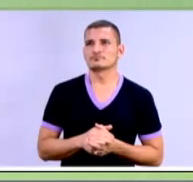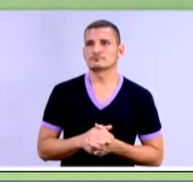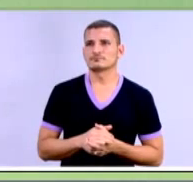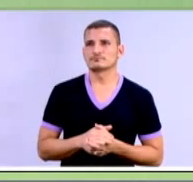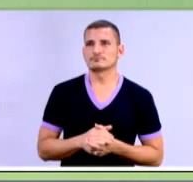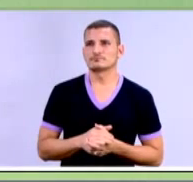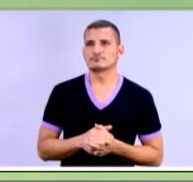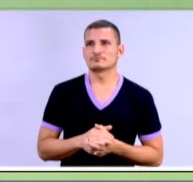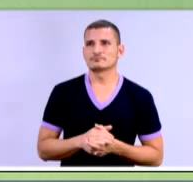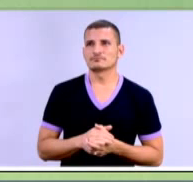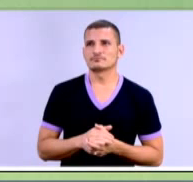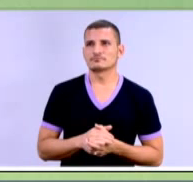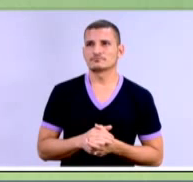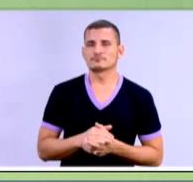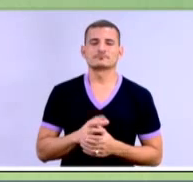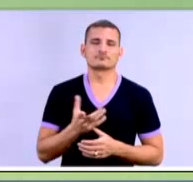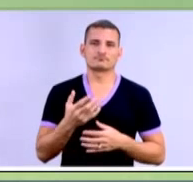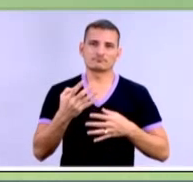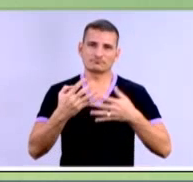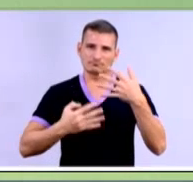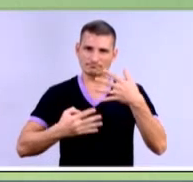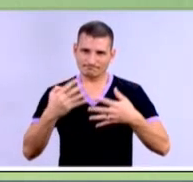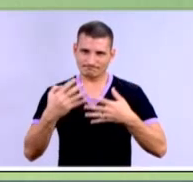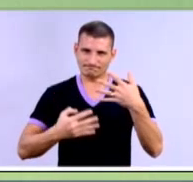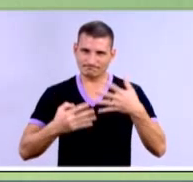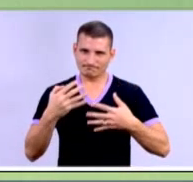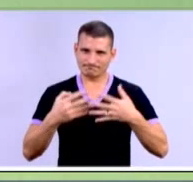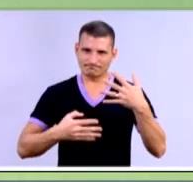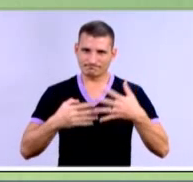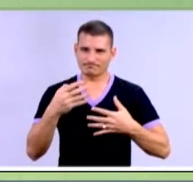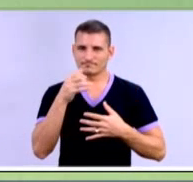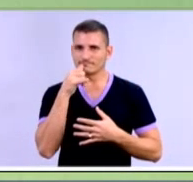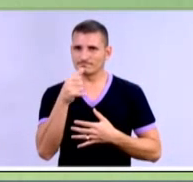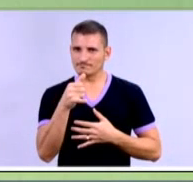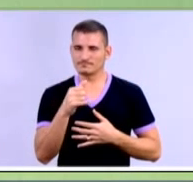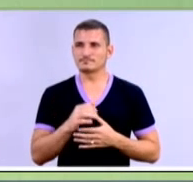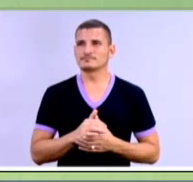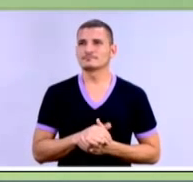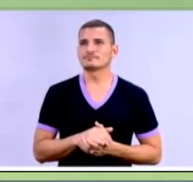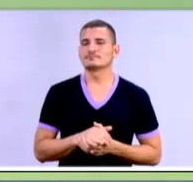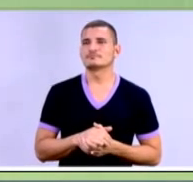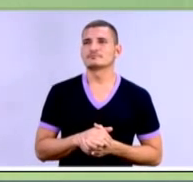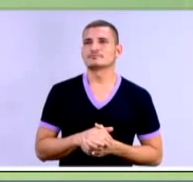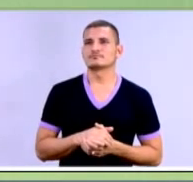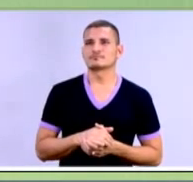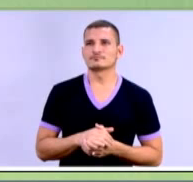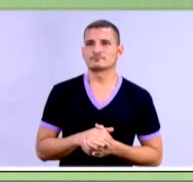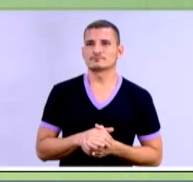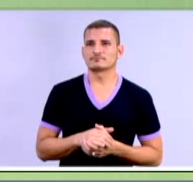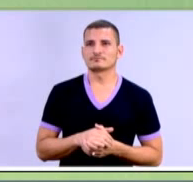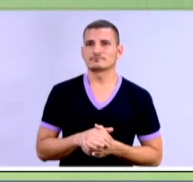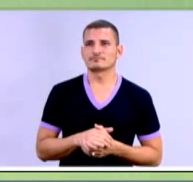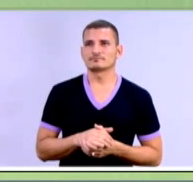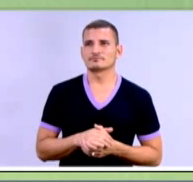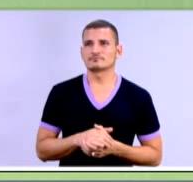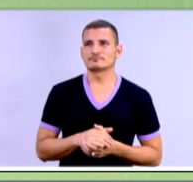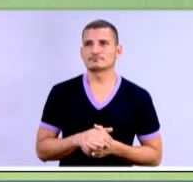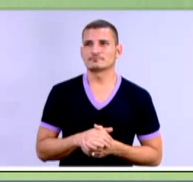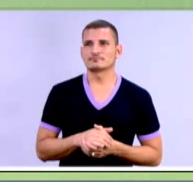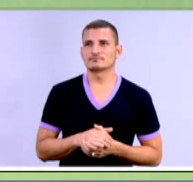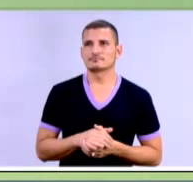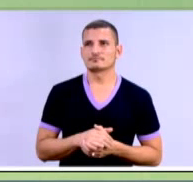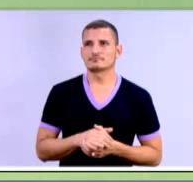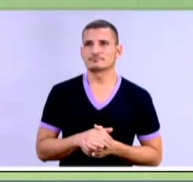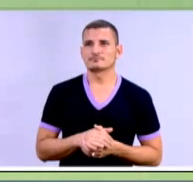Primeiro caso, a interferência eletromagnética, correto? Vamos pegar no princípio